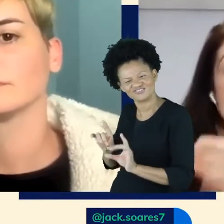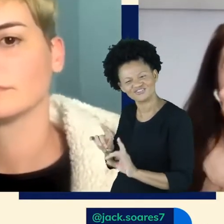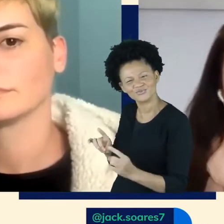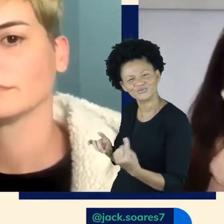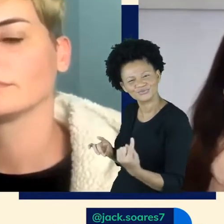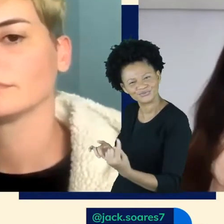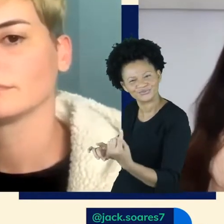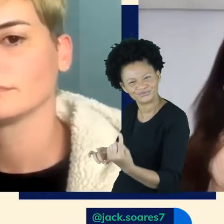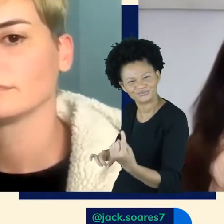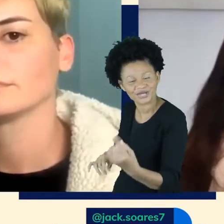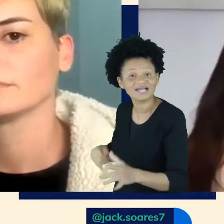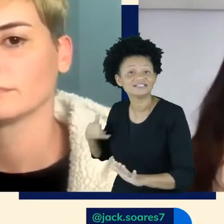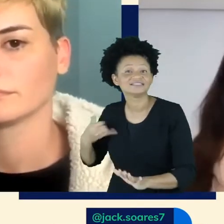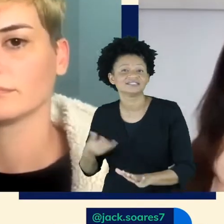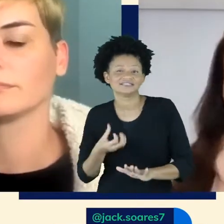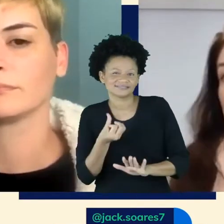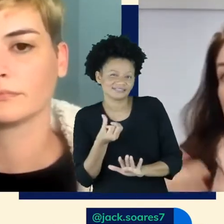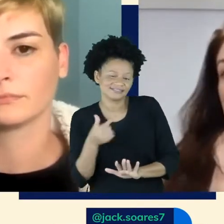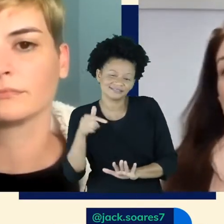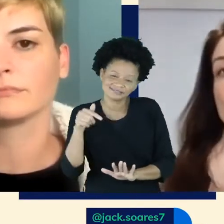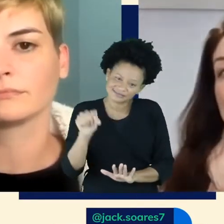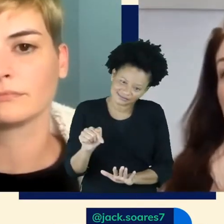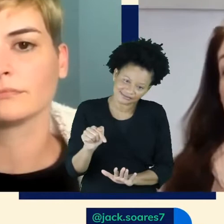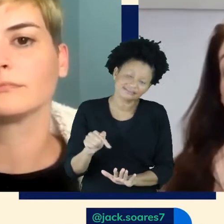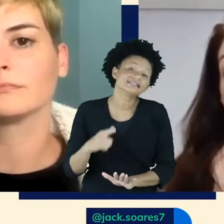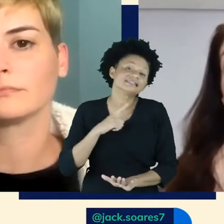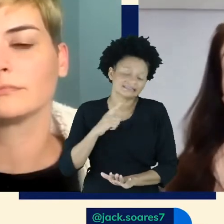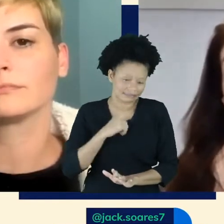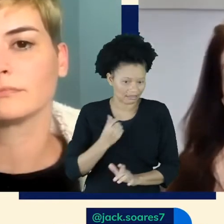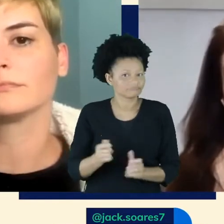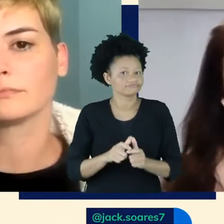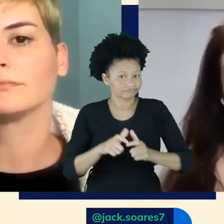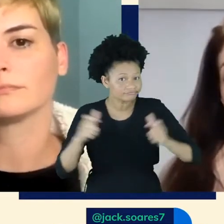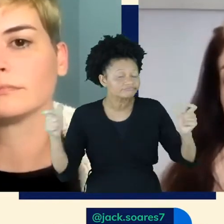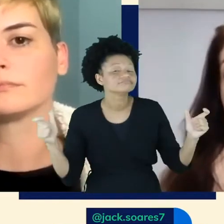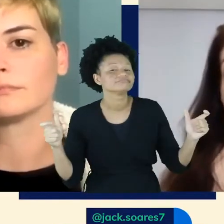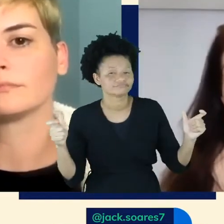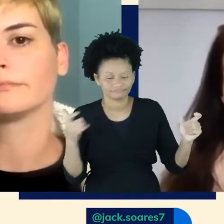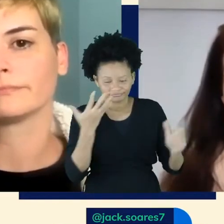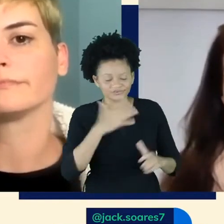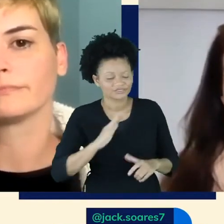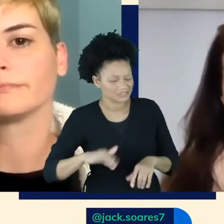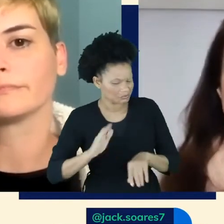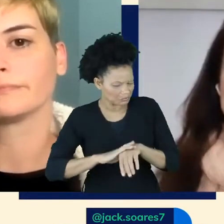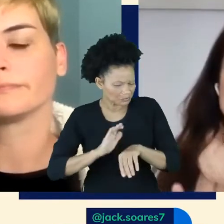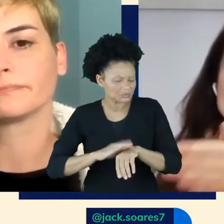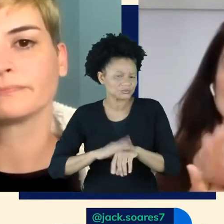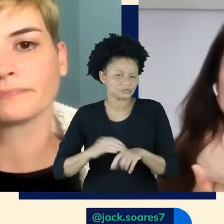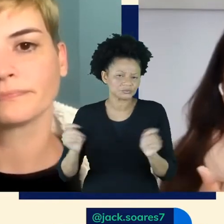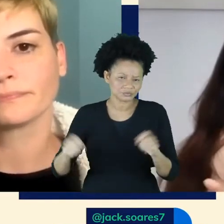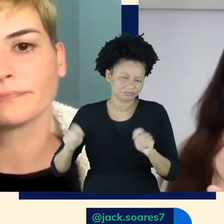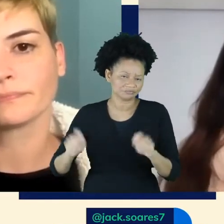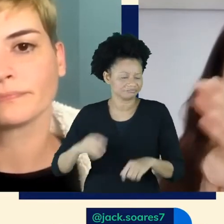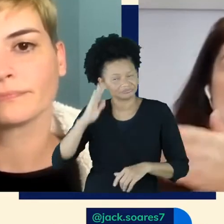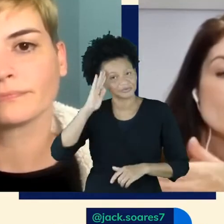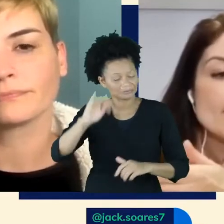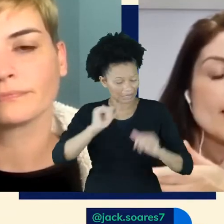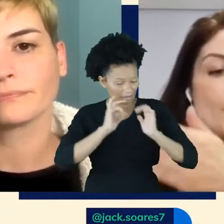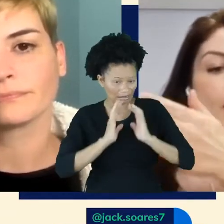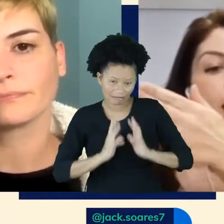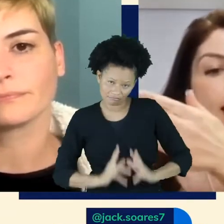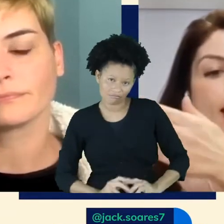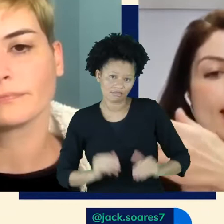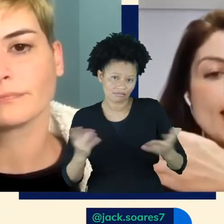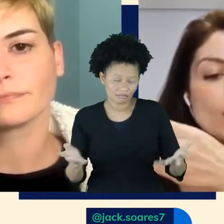de 6, 7 anos, pode ser, tem muita criança que já está fazendo um monte de coisa sozinha, principalmente a sua higiene. E mesmo que ela faça, então começa